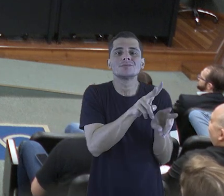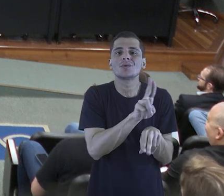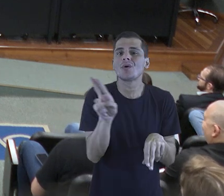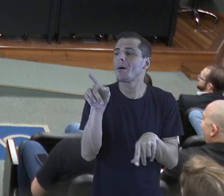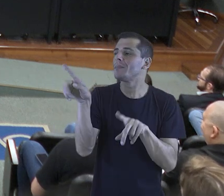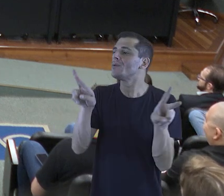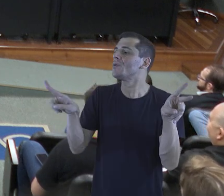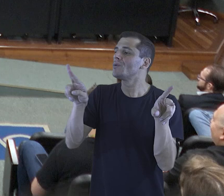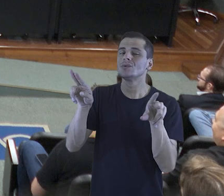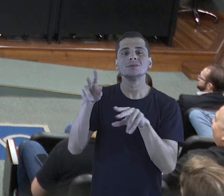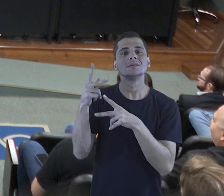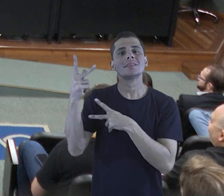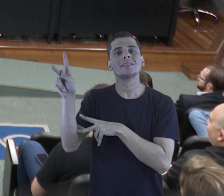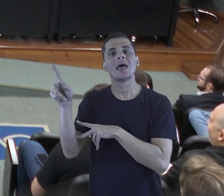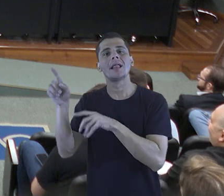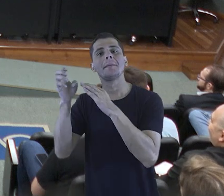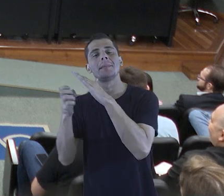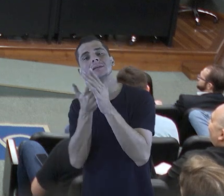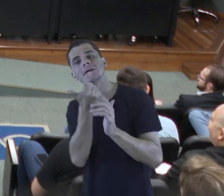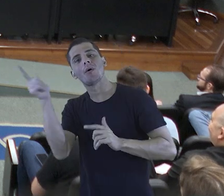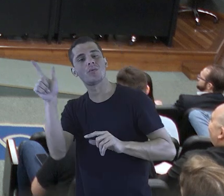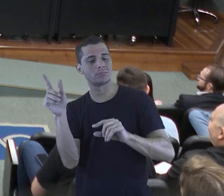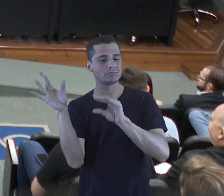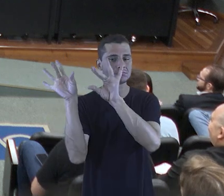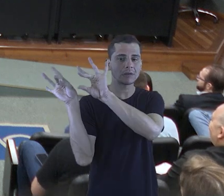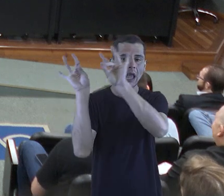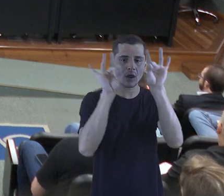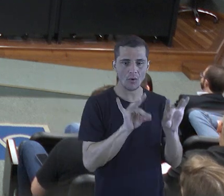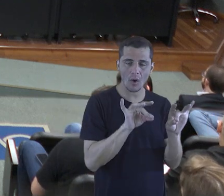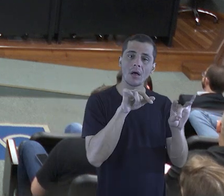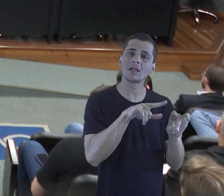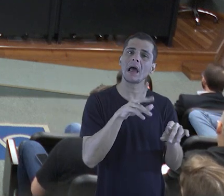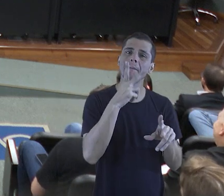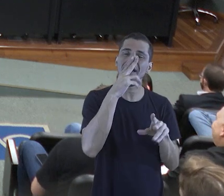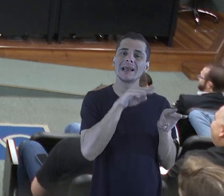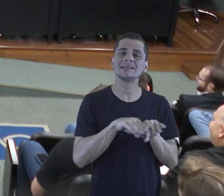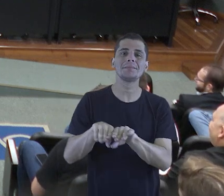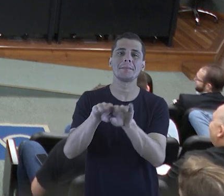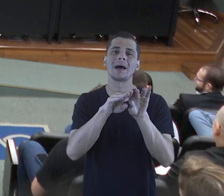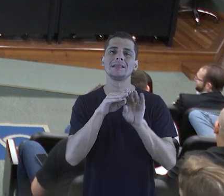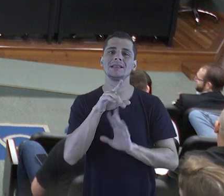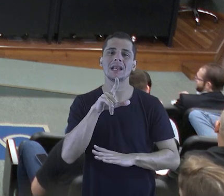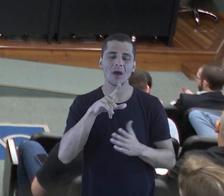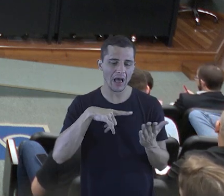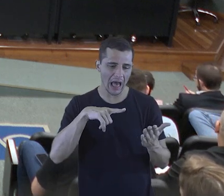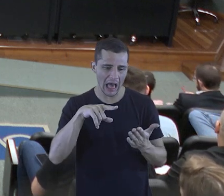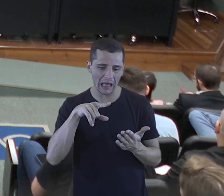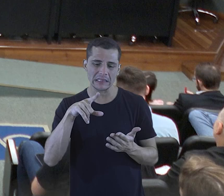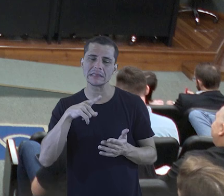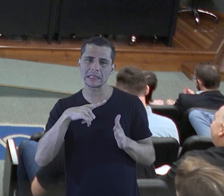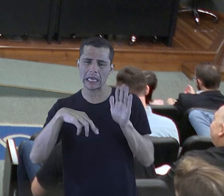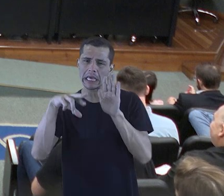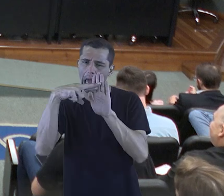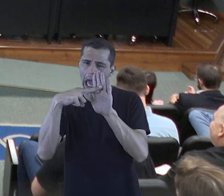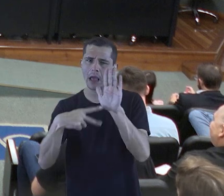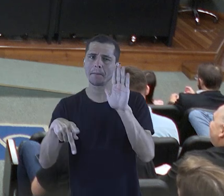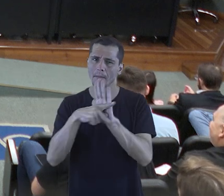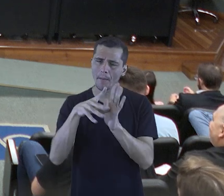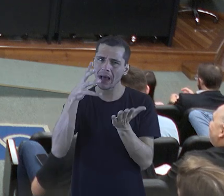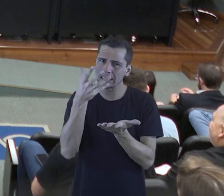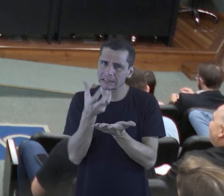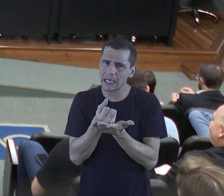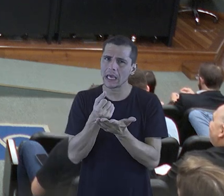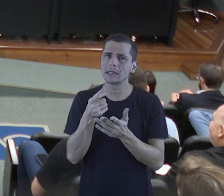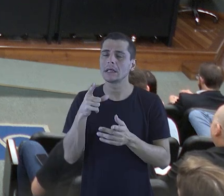Foi a tua equipe campeã do concorrente e nem eles leram a política de privacidade tão chata que é. Você não